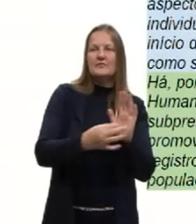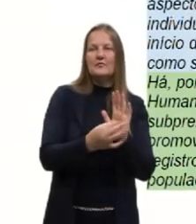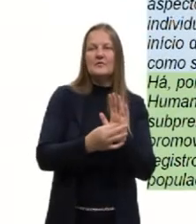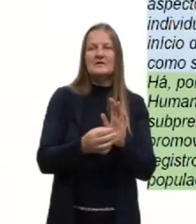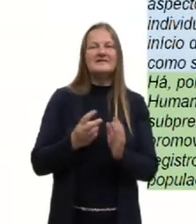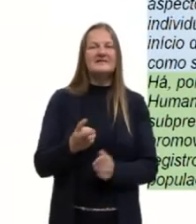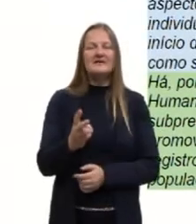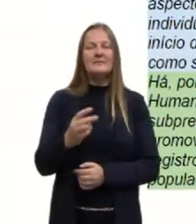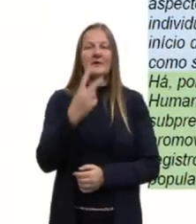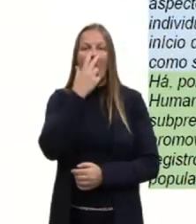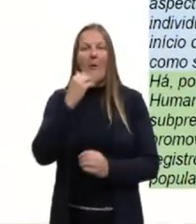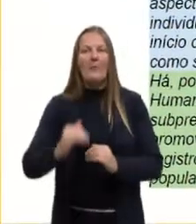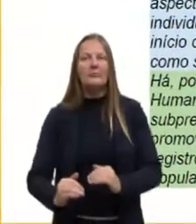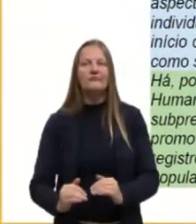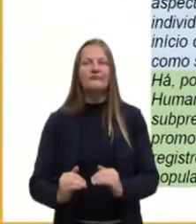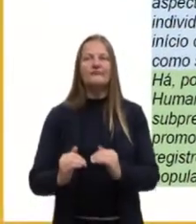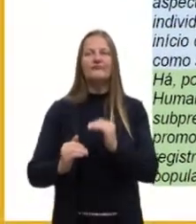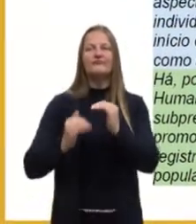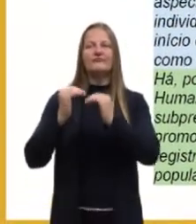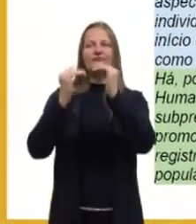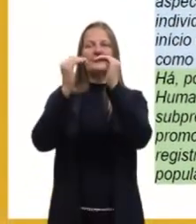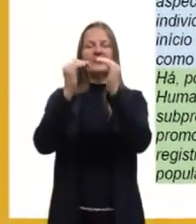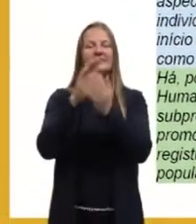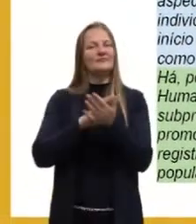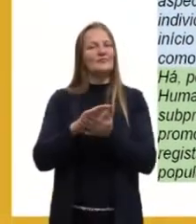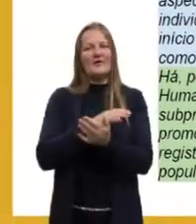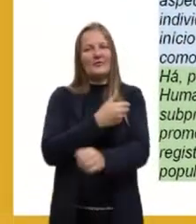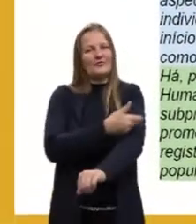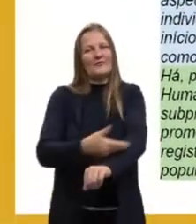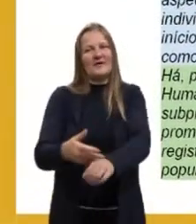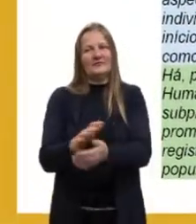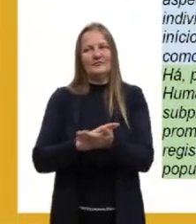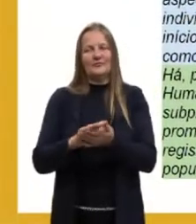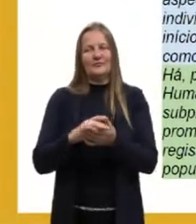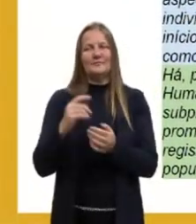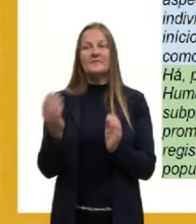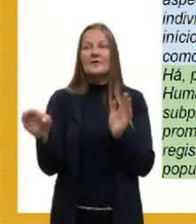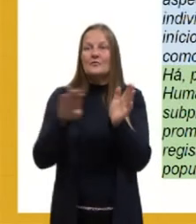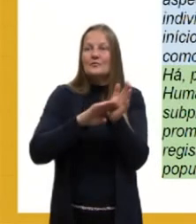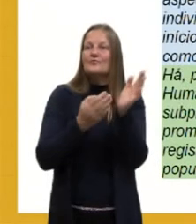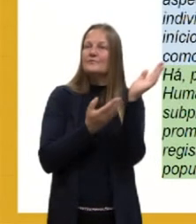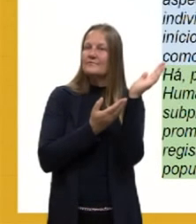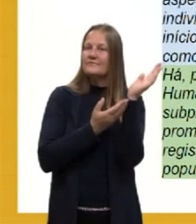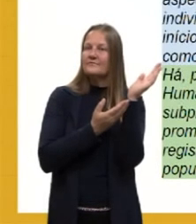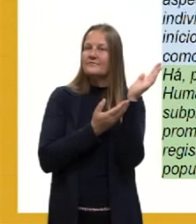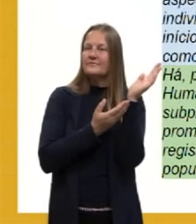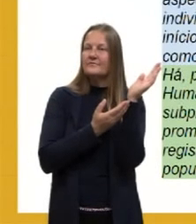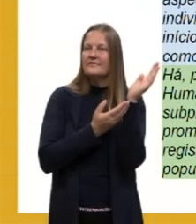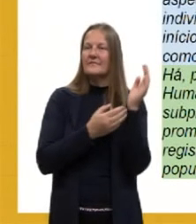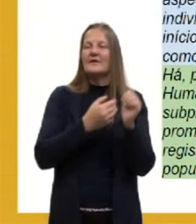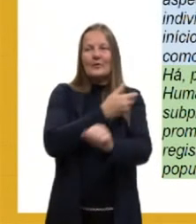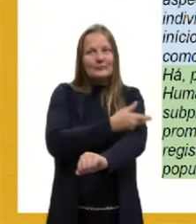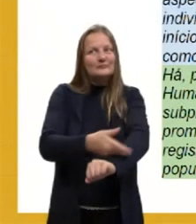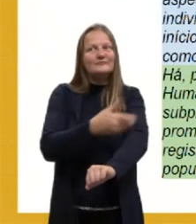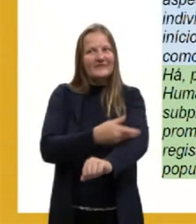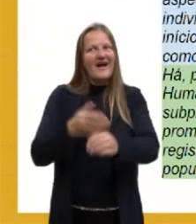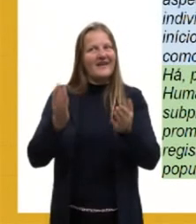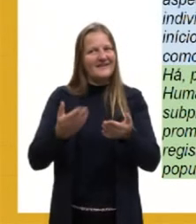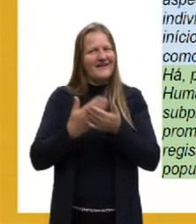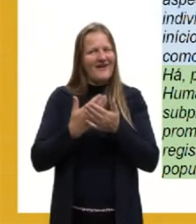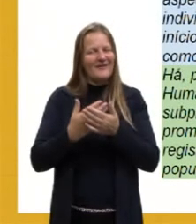tal como acontece com a narrativa e aqui eu trouxe para nós que já estamos habituadíssimos